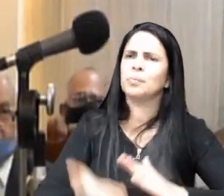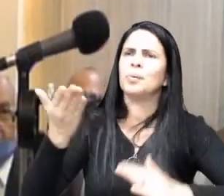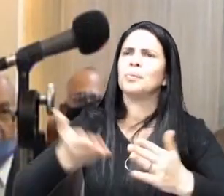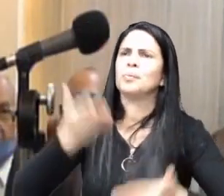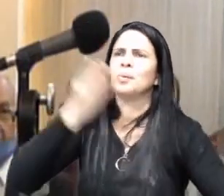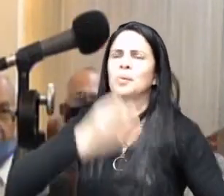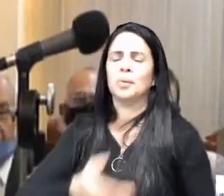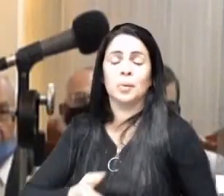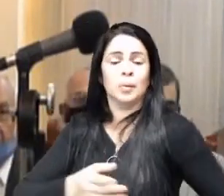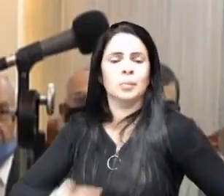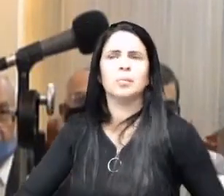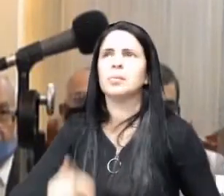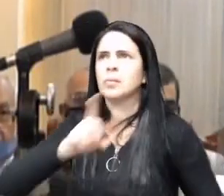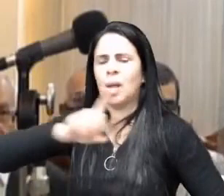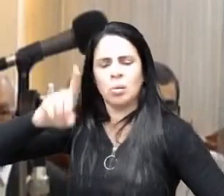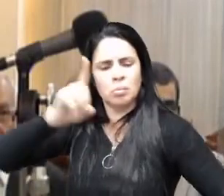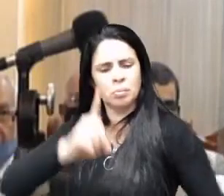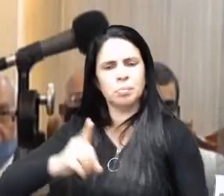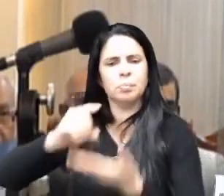exaltado pelo Senhor.